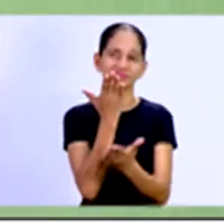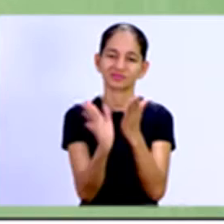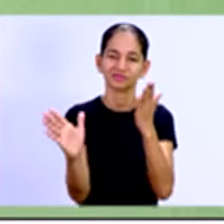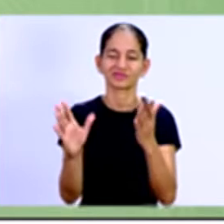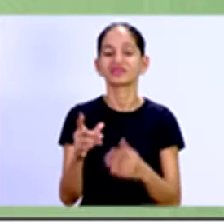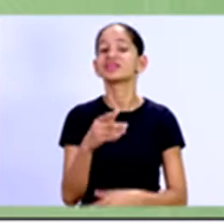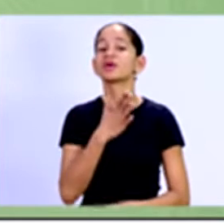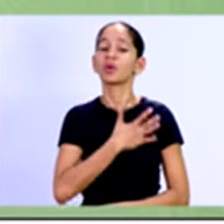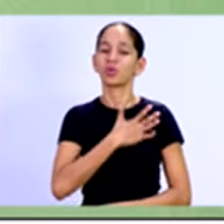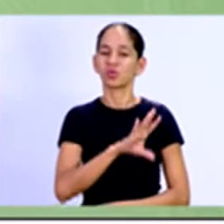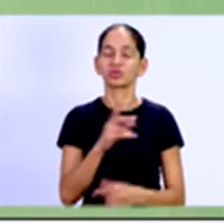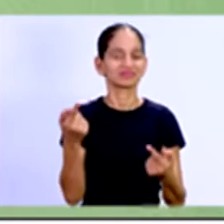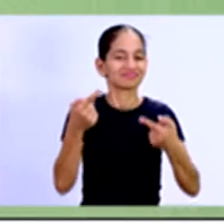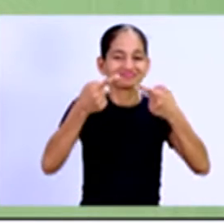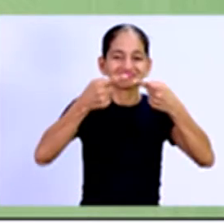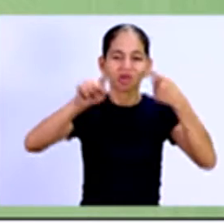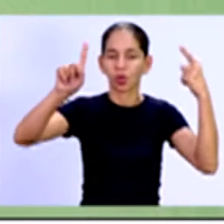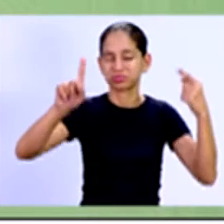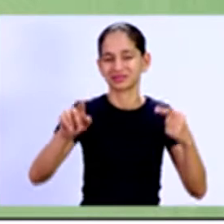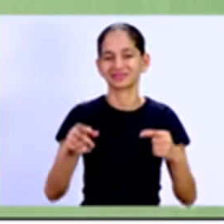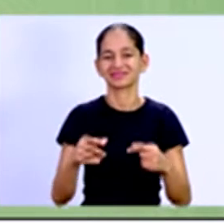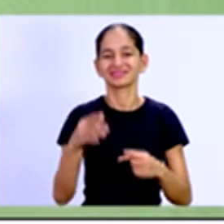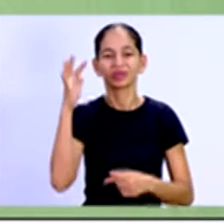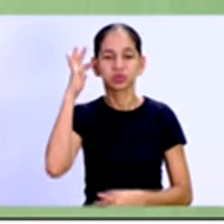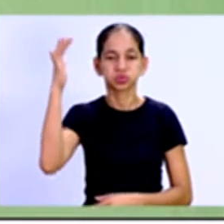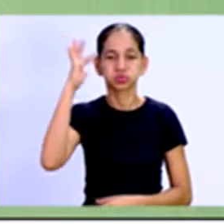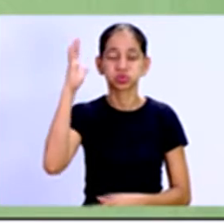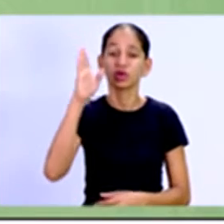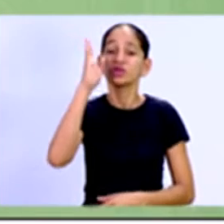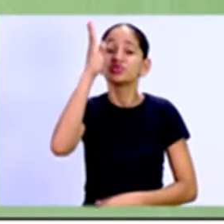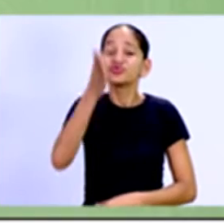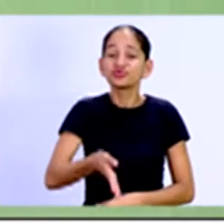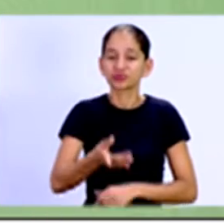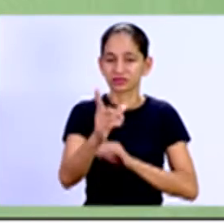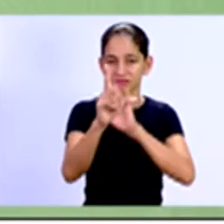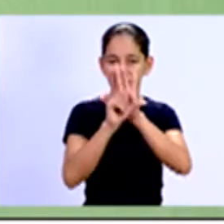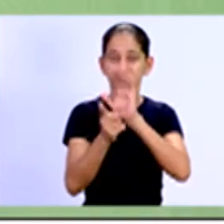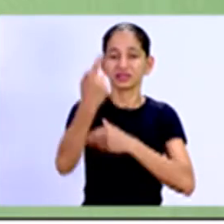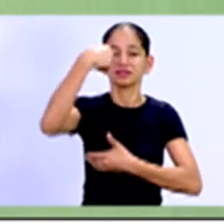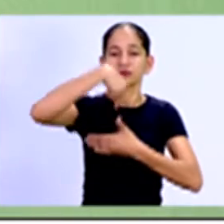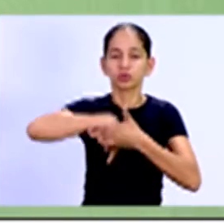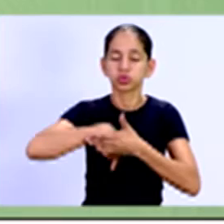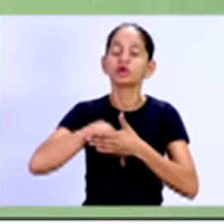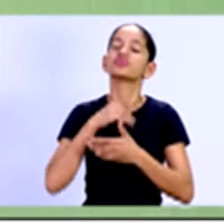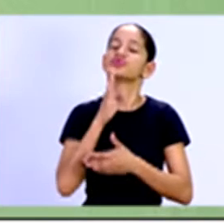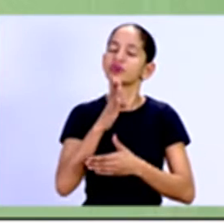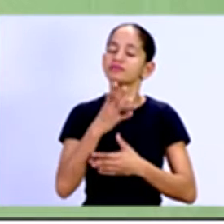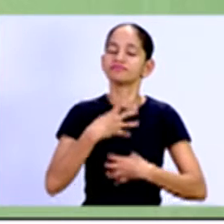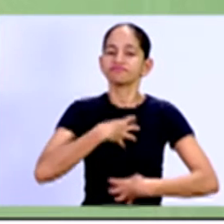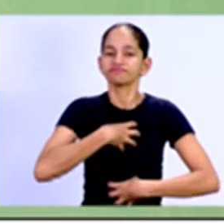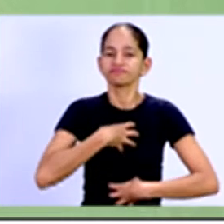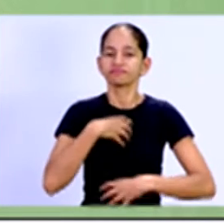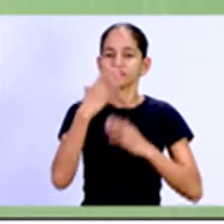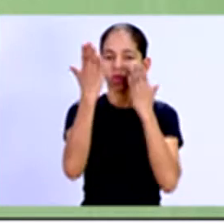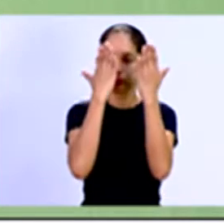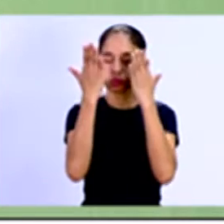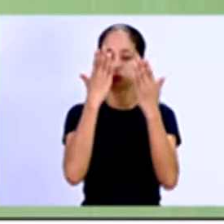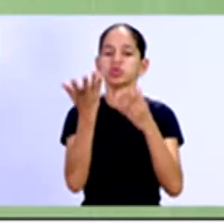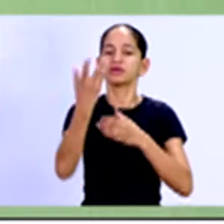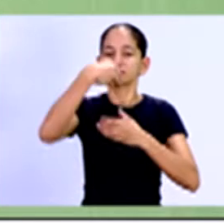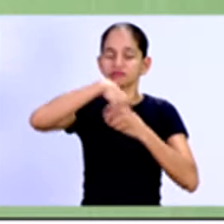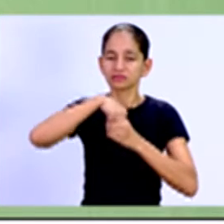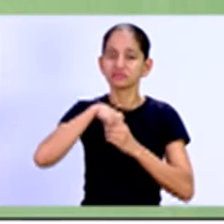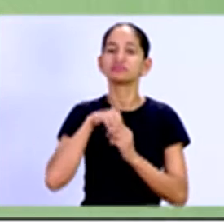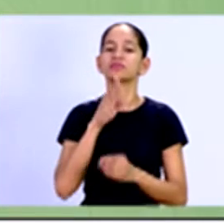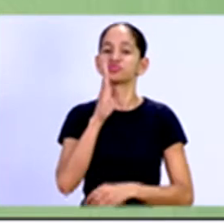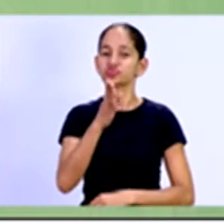Ela é incondicional. É uma lei moral interior. Eu já trago essa lei comigo. Eu não